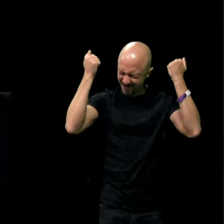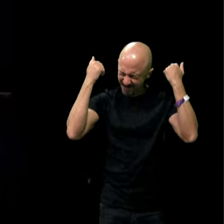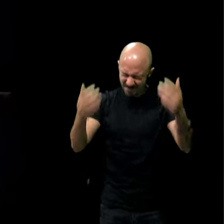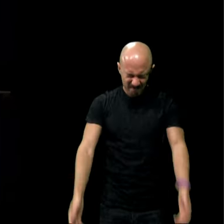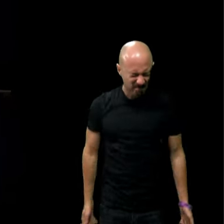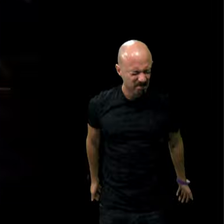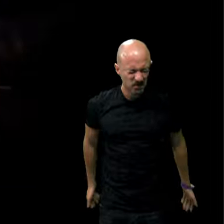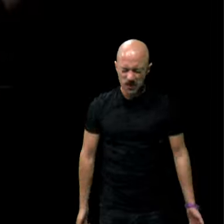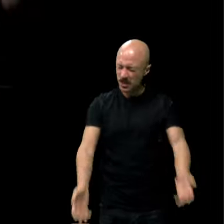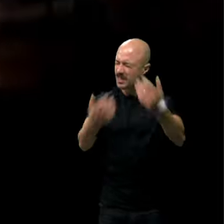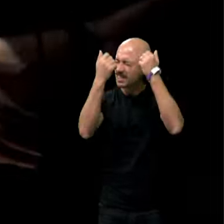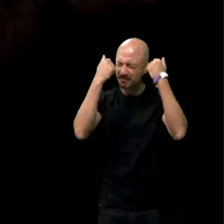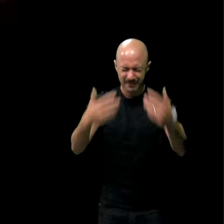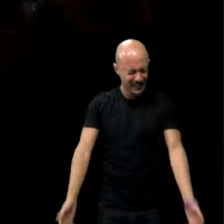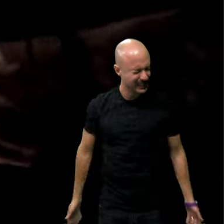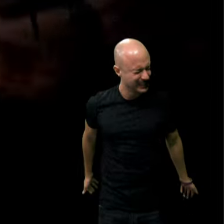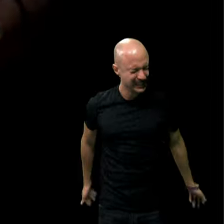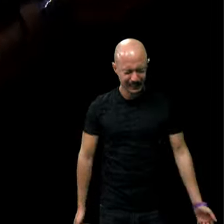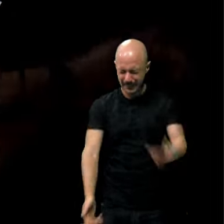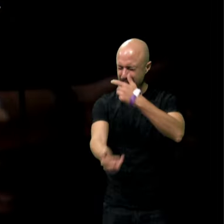paixão.